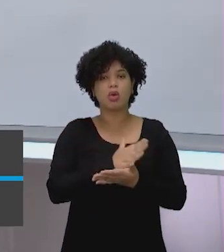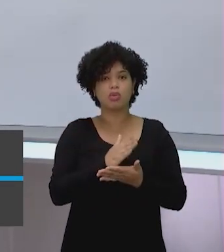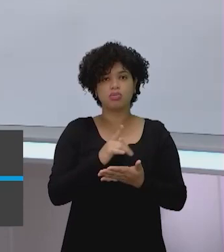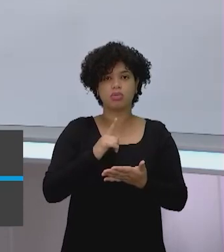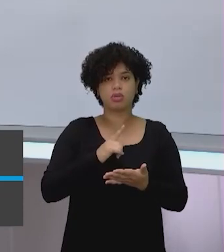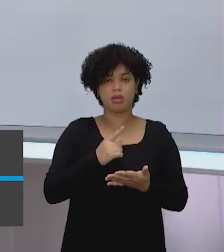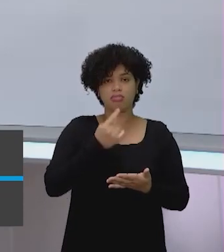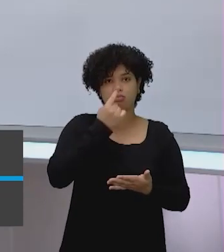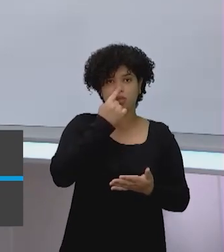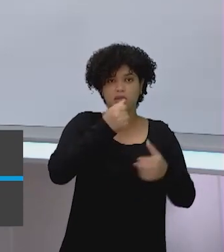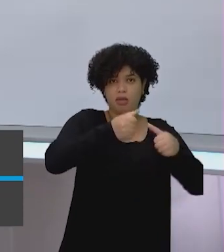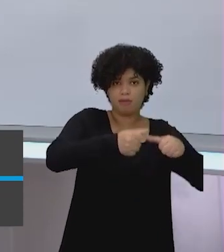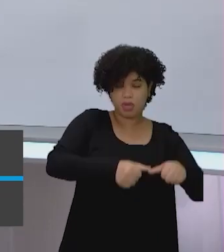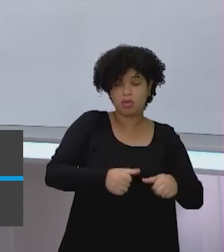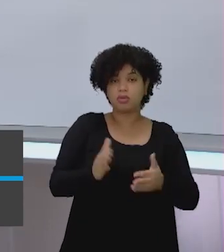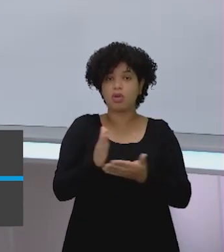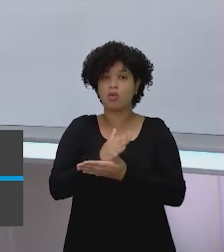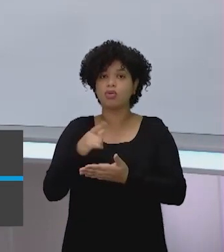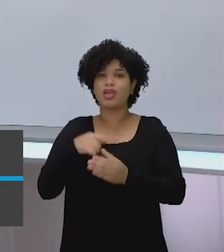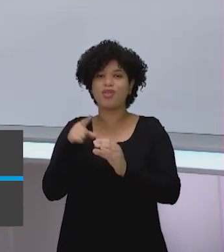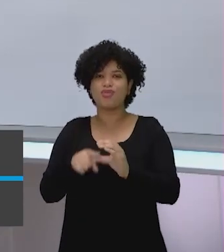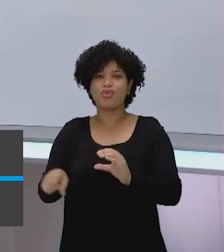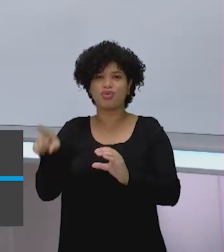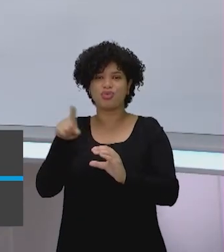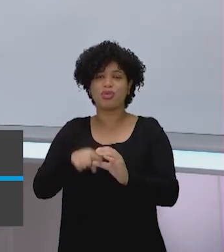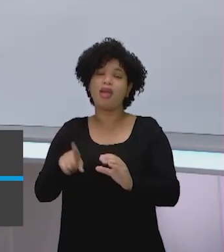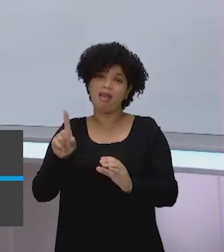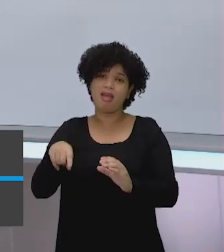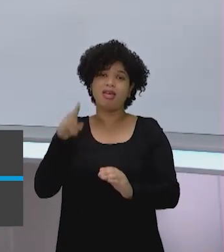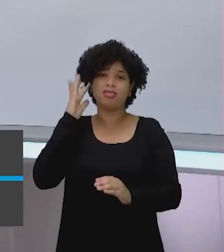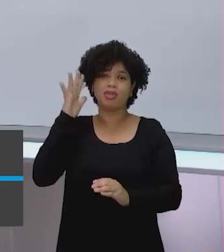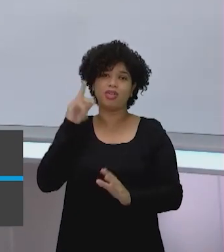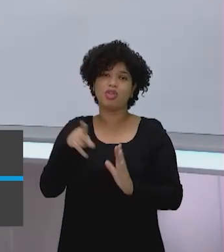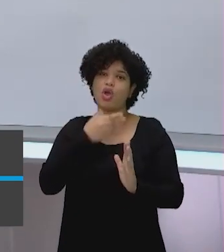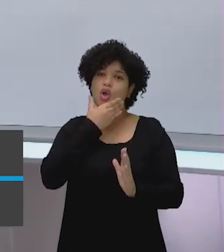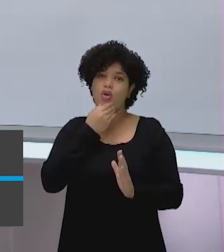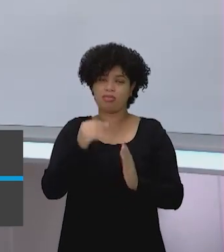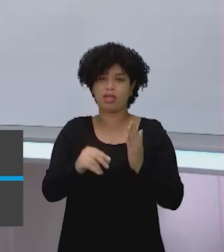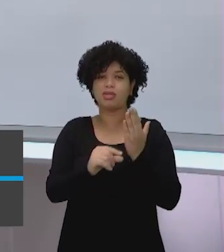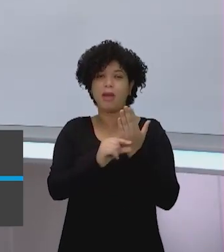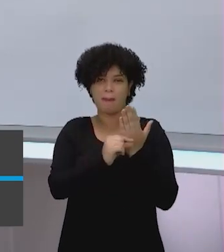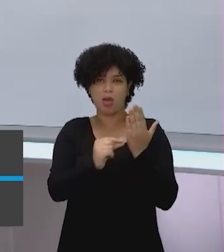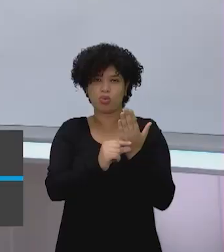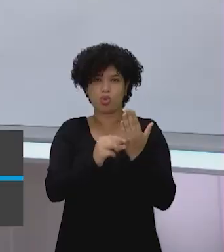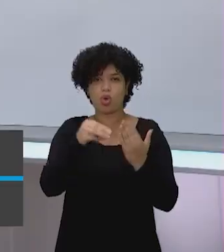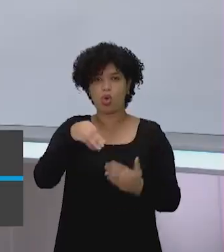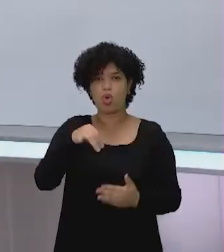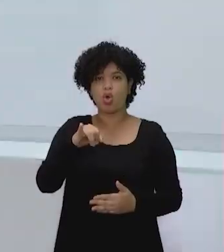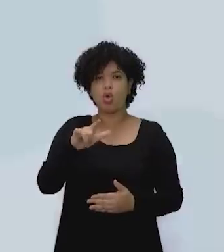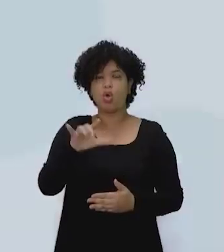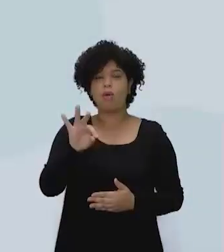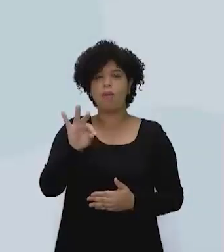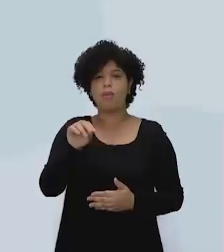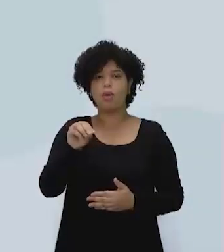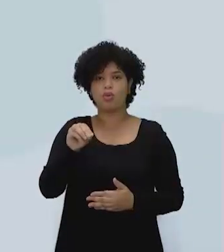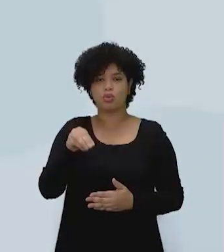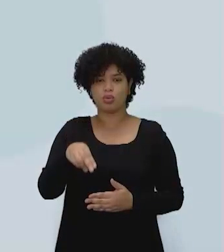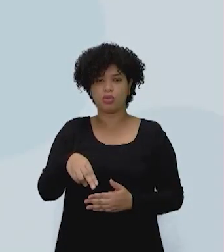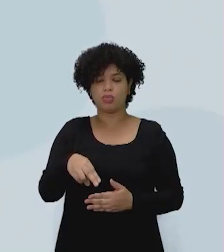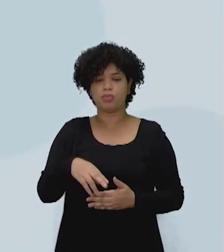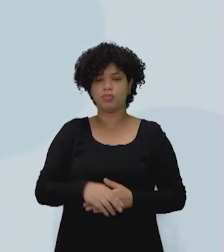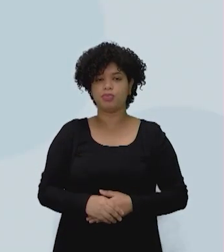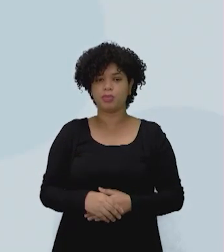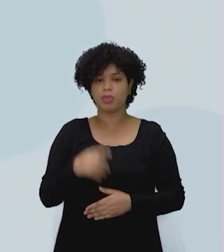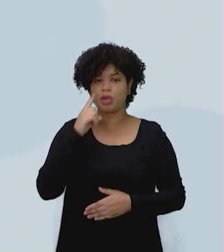esses fluxos. Isso também faz parte da teoria do Milton Santos. E na globalização, e é esse o slide que eu vou mostrar para vocês, eu